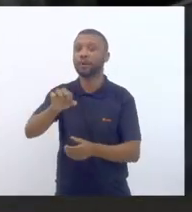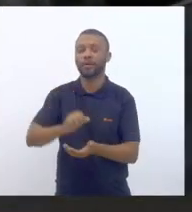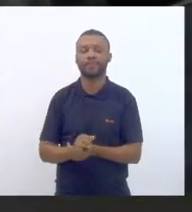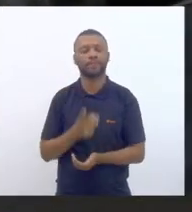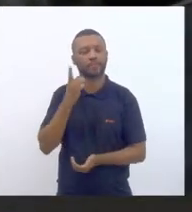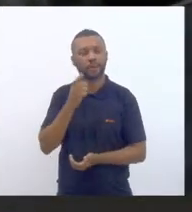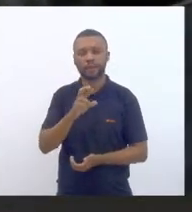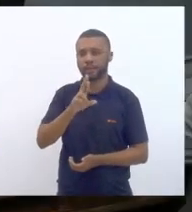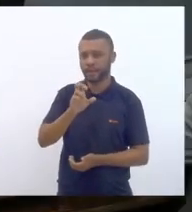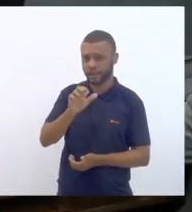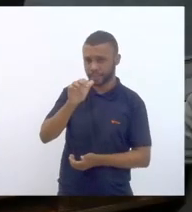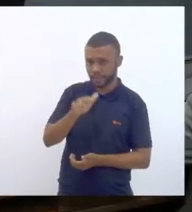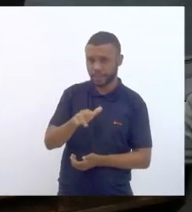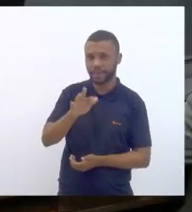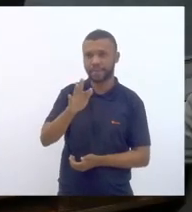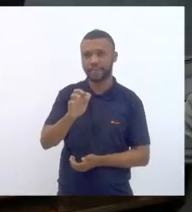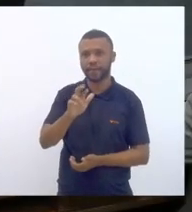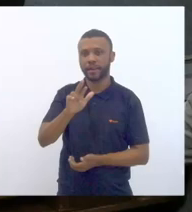Ferreirinha.